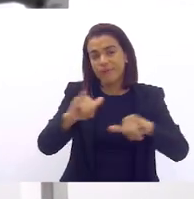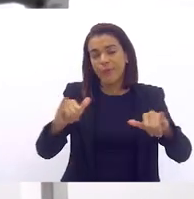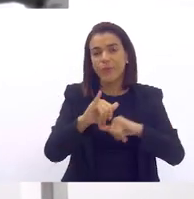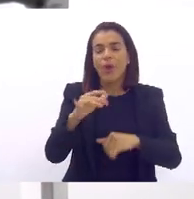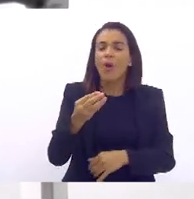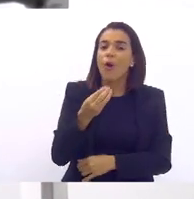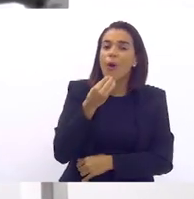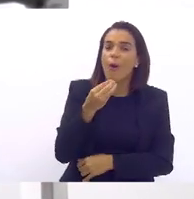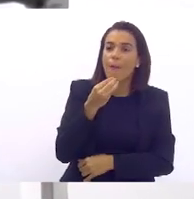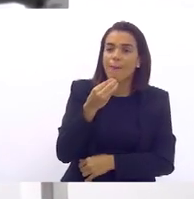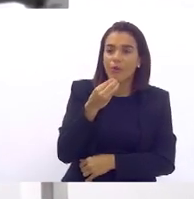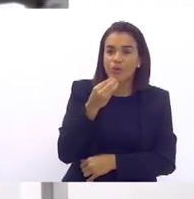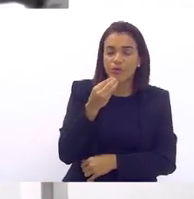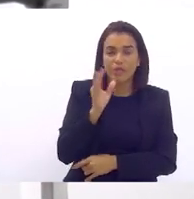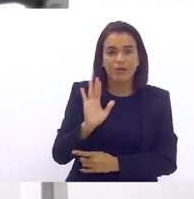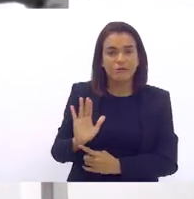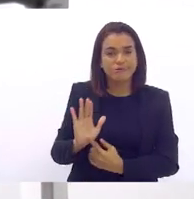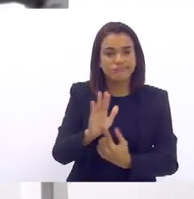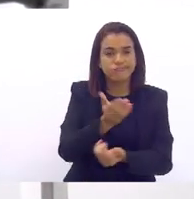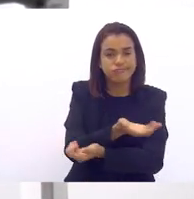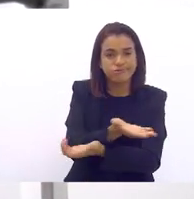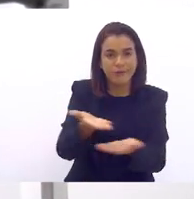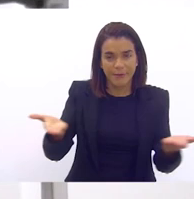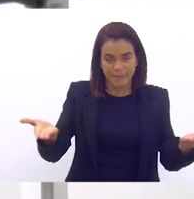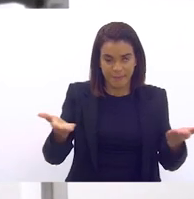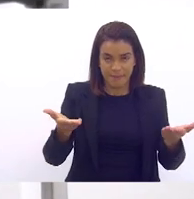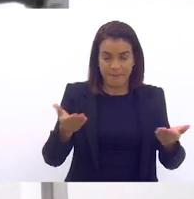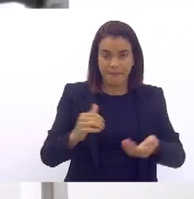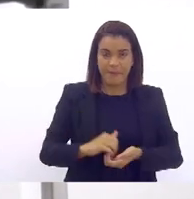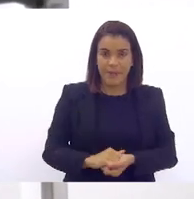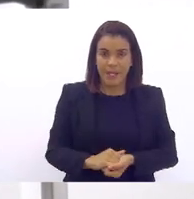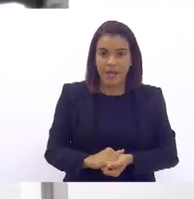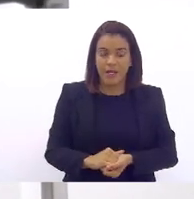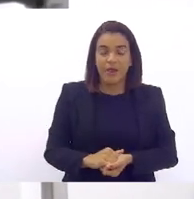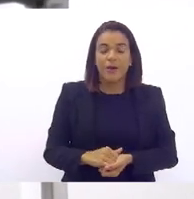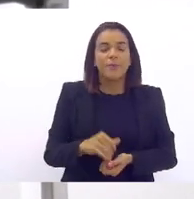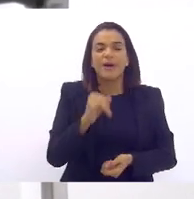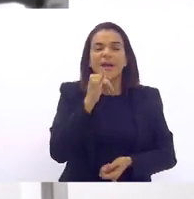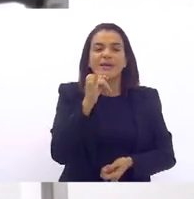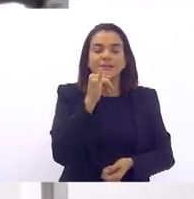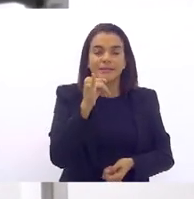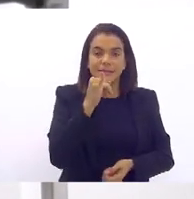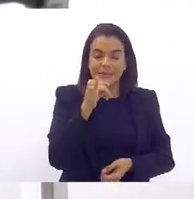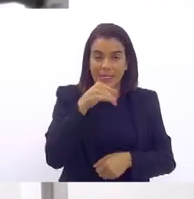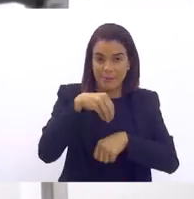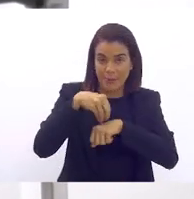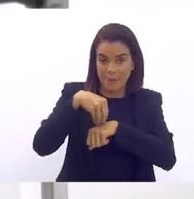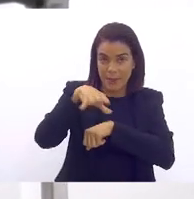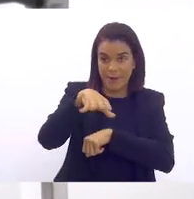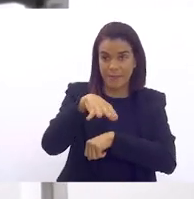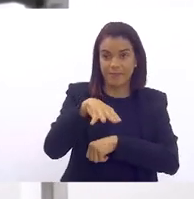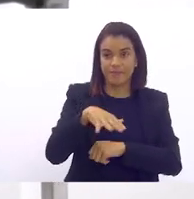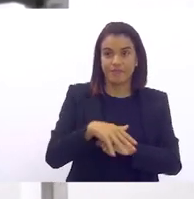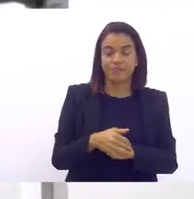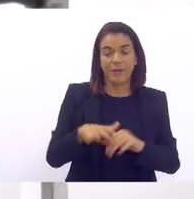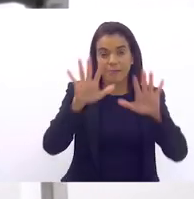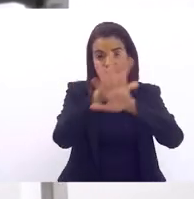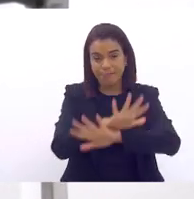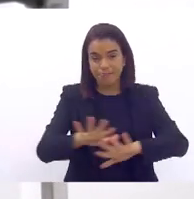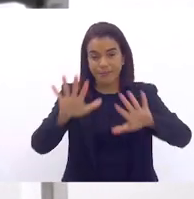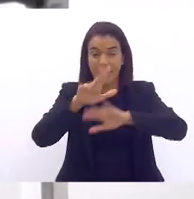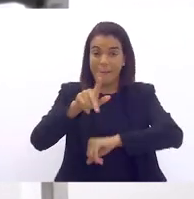oportunidade que isso traz aí falando para todos bem claramente eu vou dar um exemplo para vocês que é bastante ilustrativo bastante